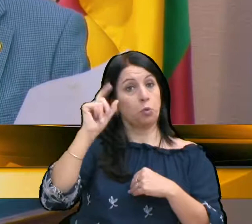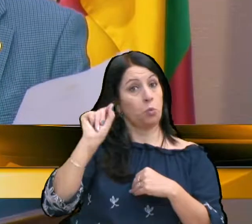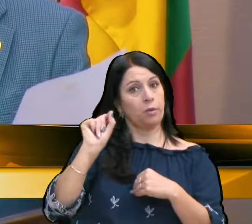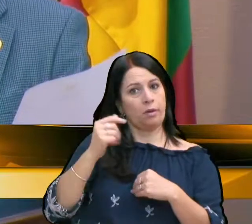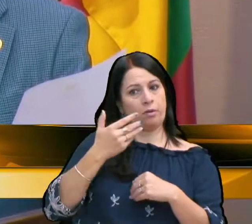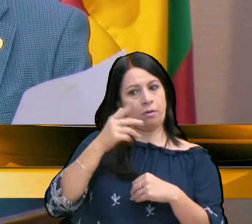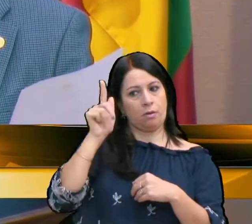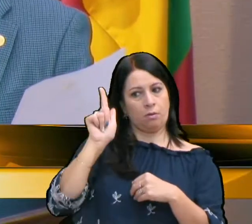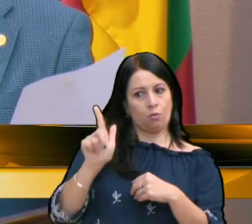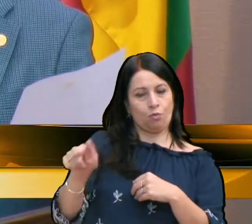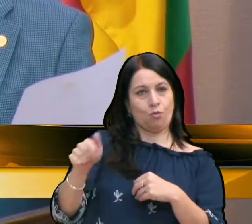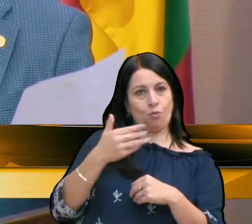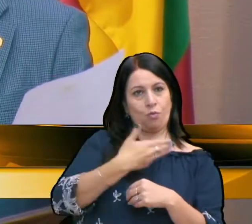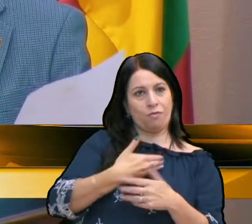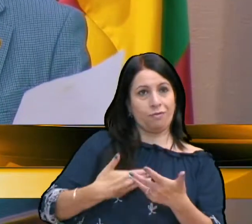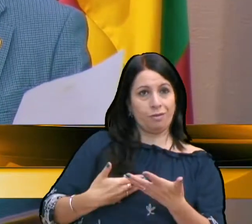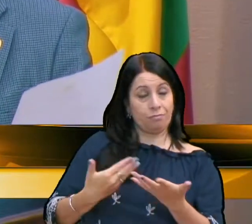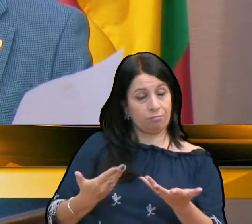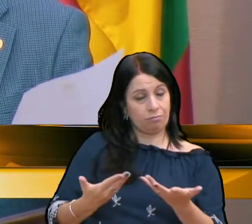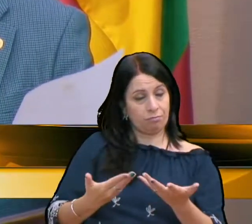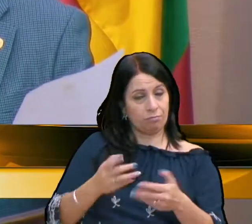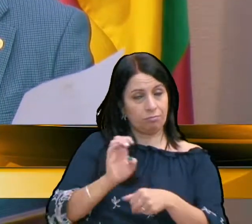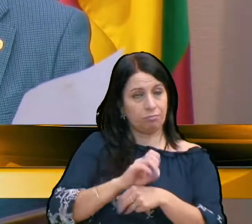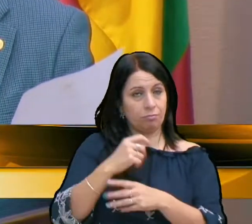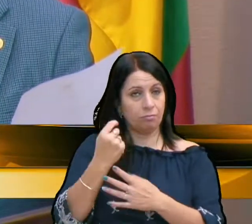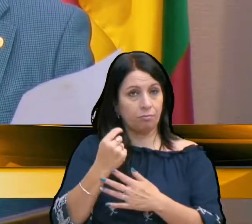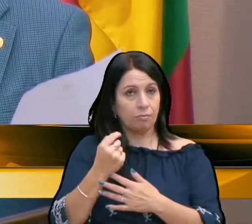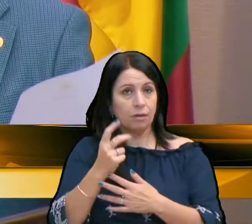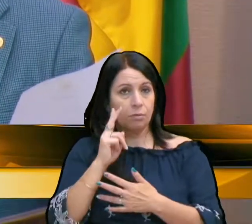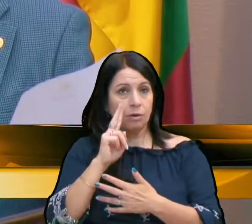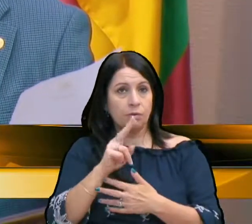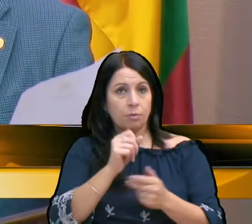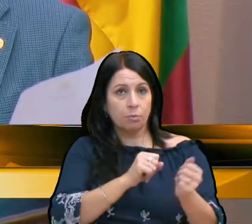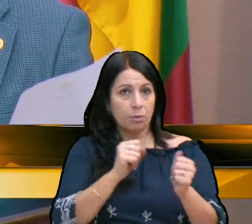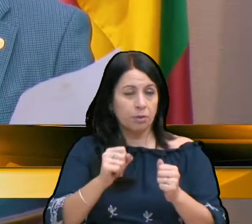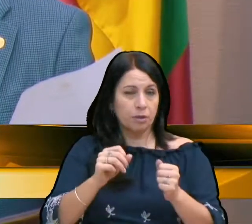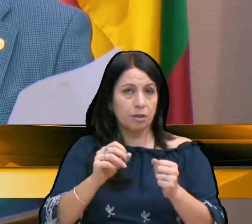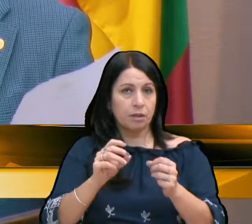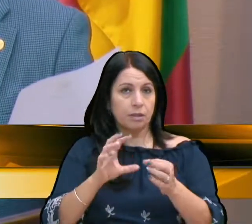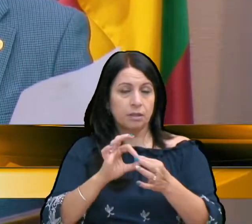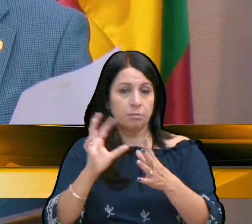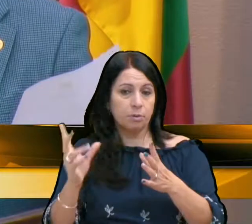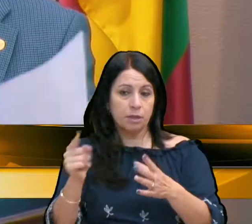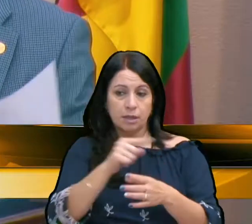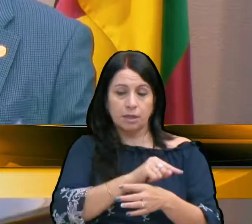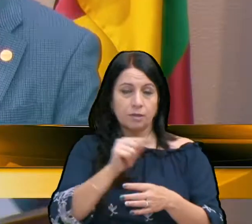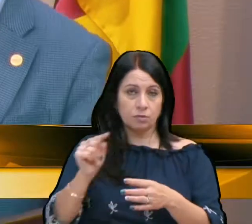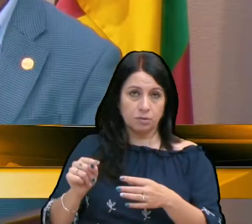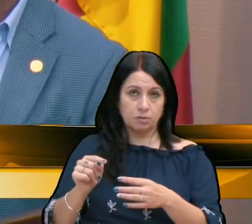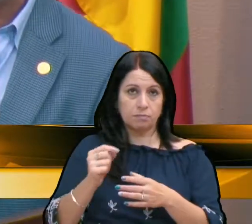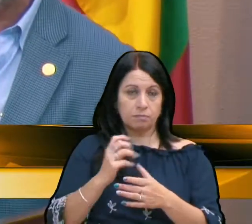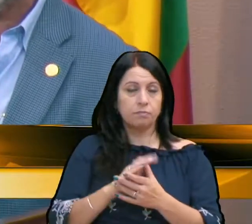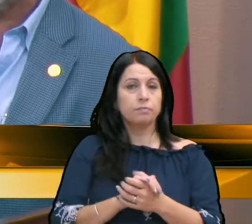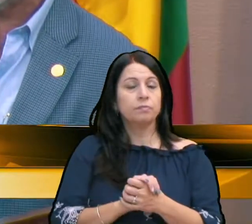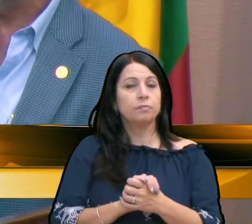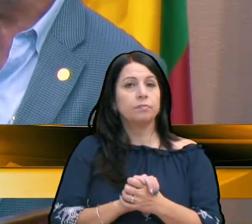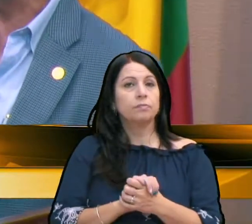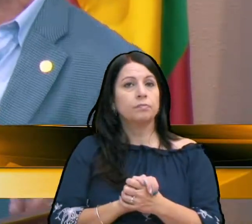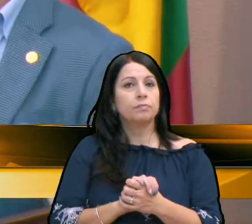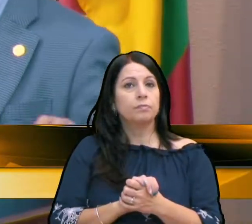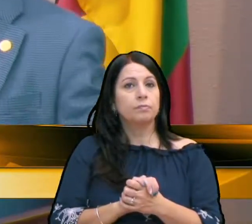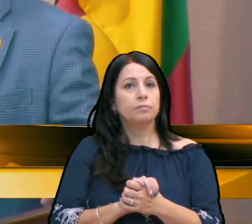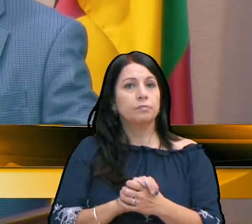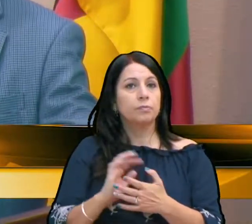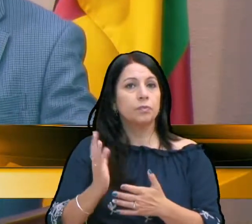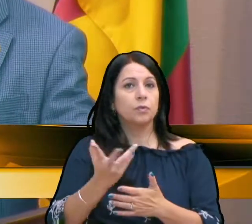Sul. Por se tratar de poderes distintos, independentes entre si. Muito bem.